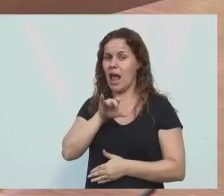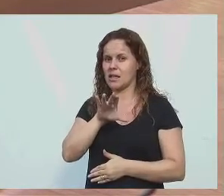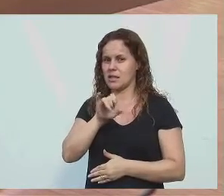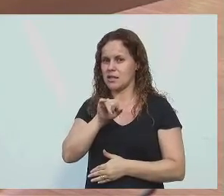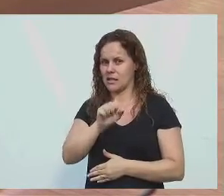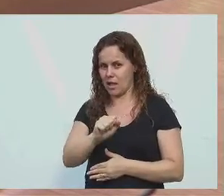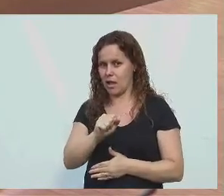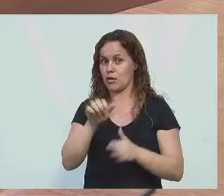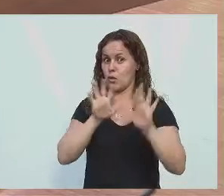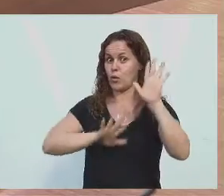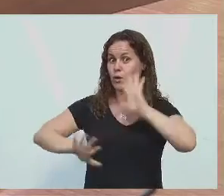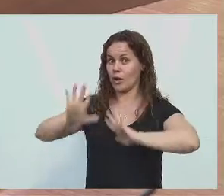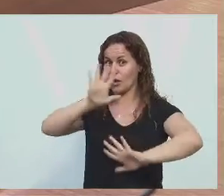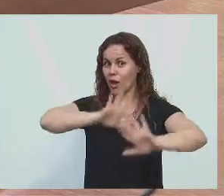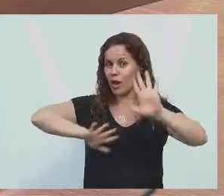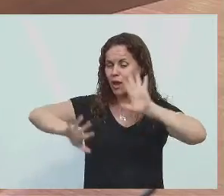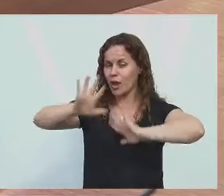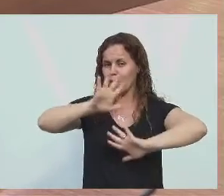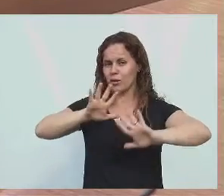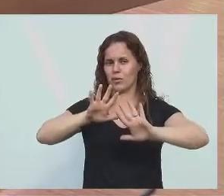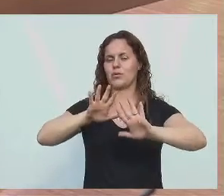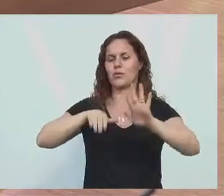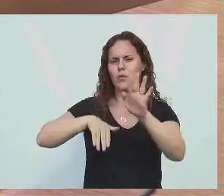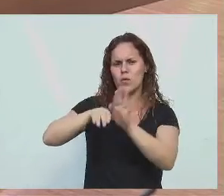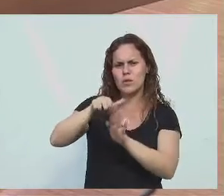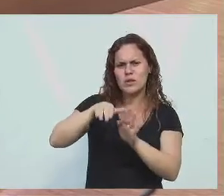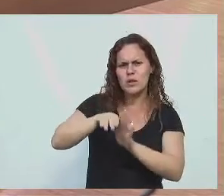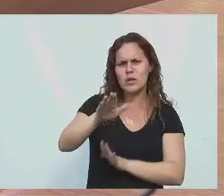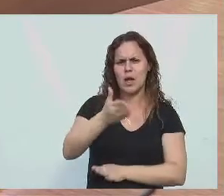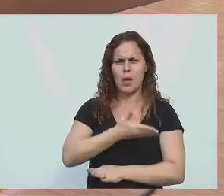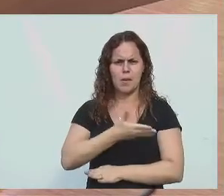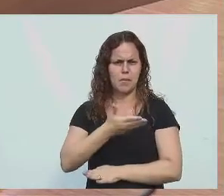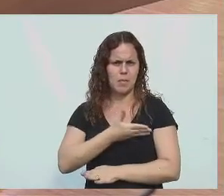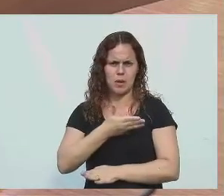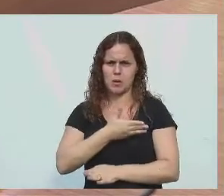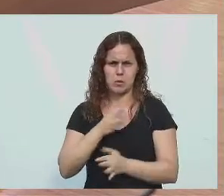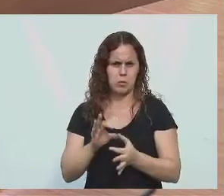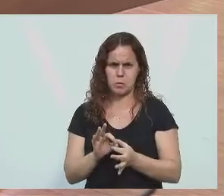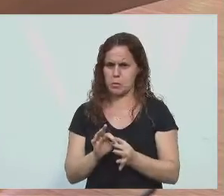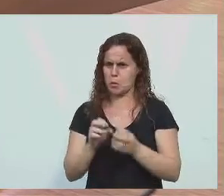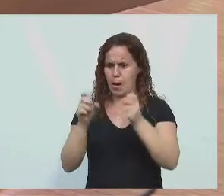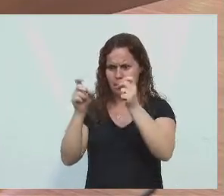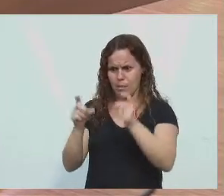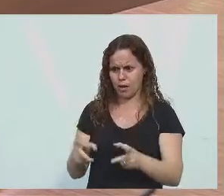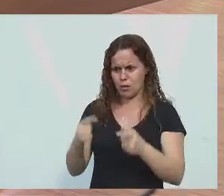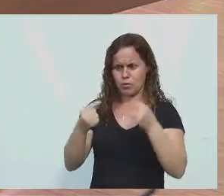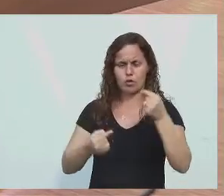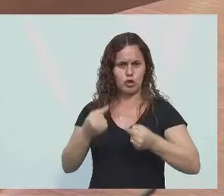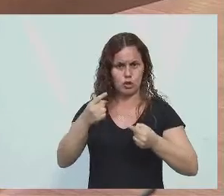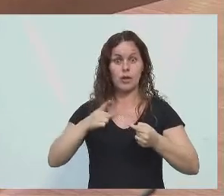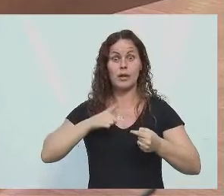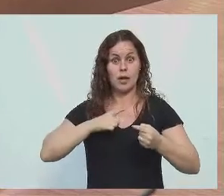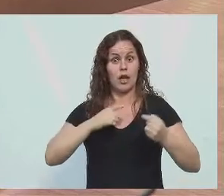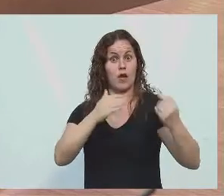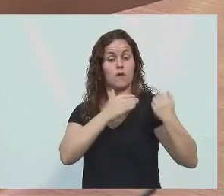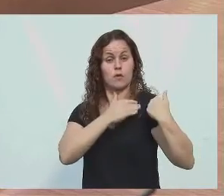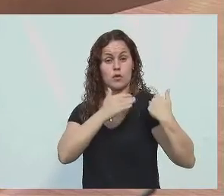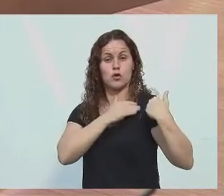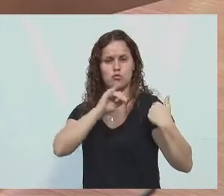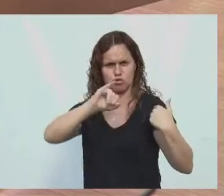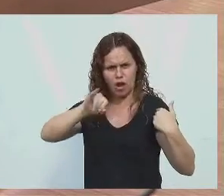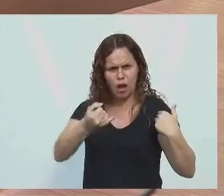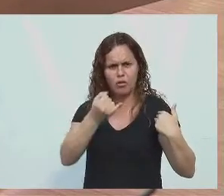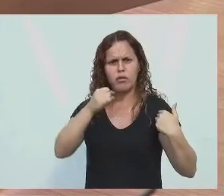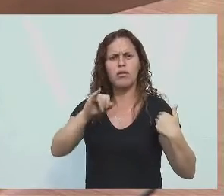fazer daqui para frente. É um conselho de um amigo. Eu não estou largando a política, eu terei uma função, tá, a partir de janeiro,